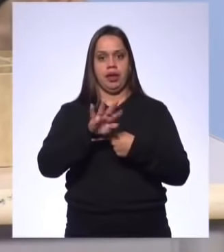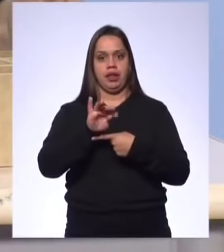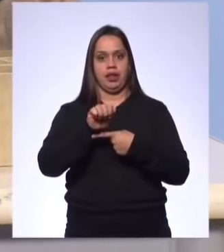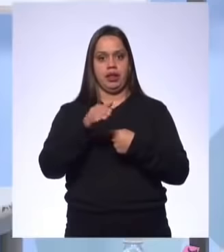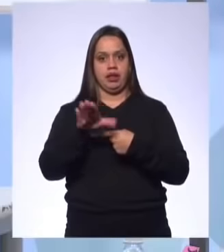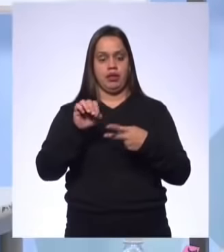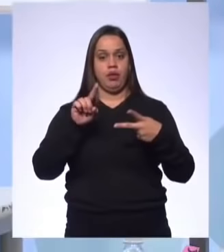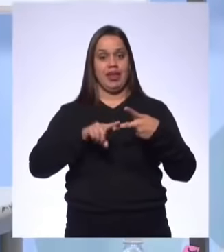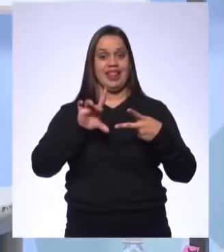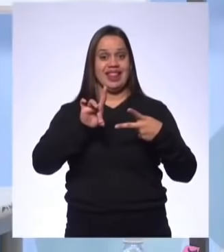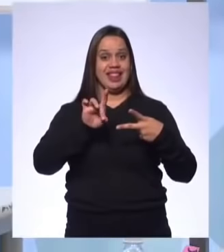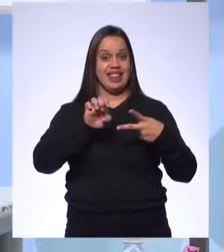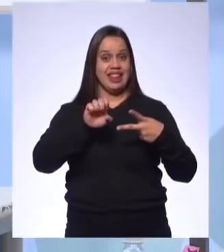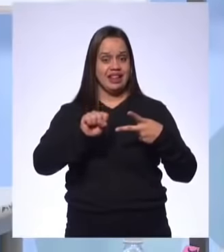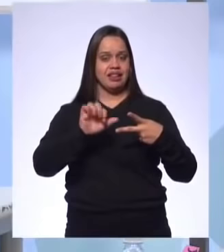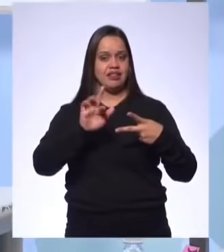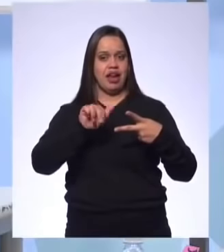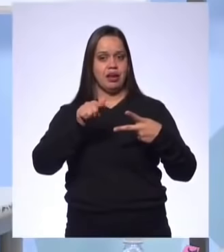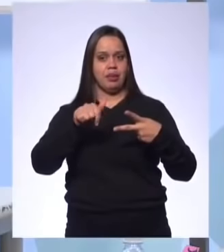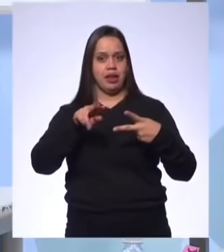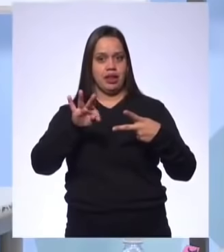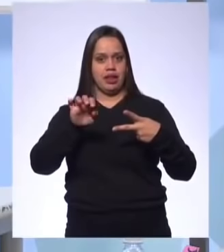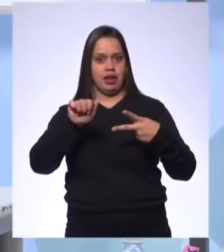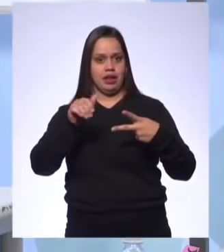ó, o império está